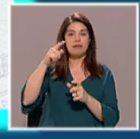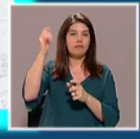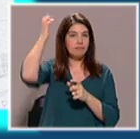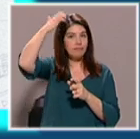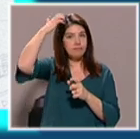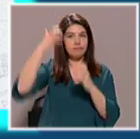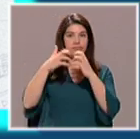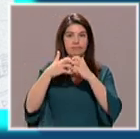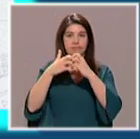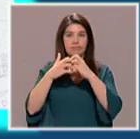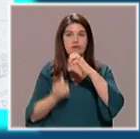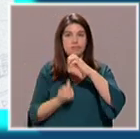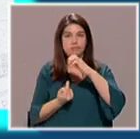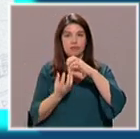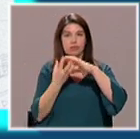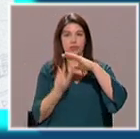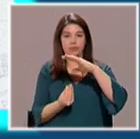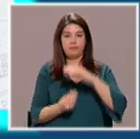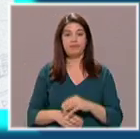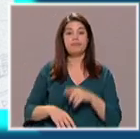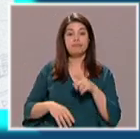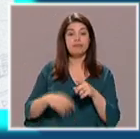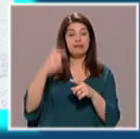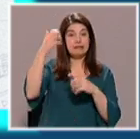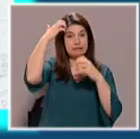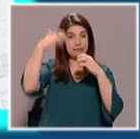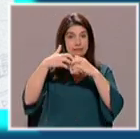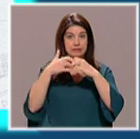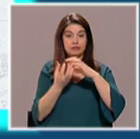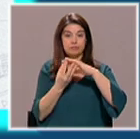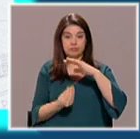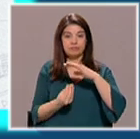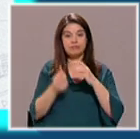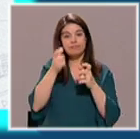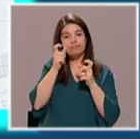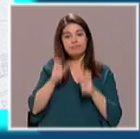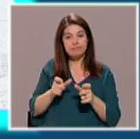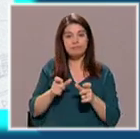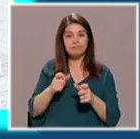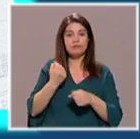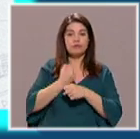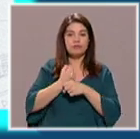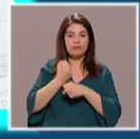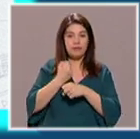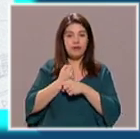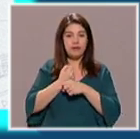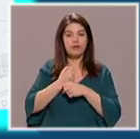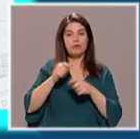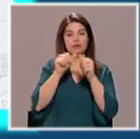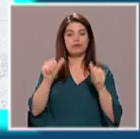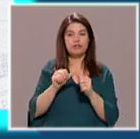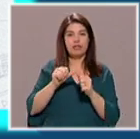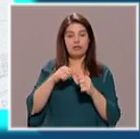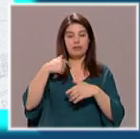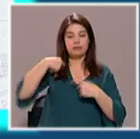hipófise e, por sua vez, esta é responsável por toda a dinâmica, por toda a regulação do sistema endócrino. E terminamos